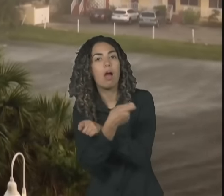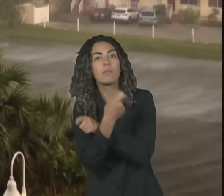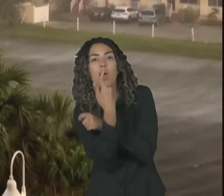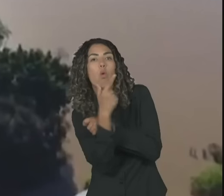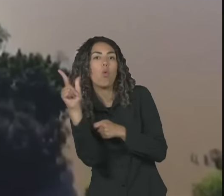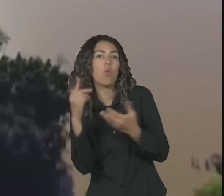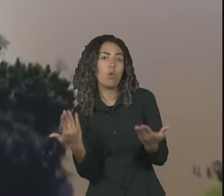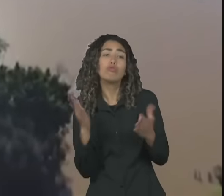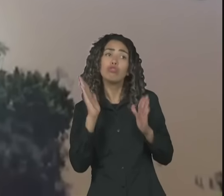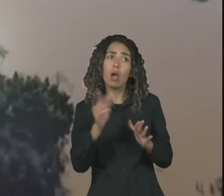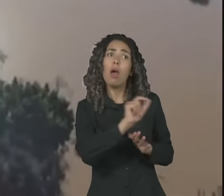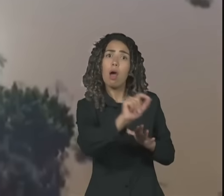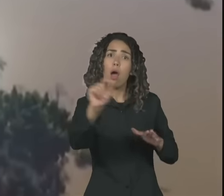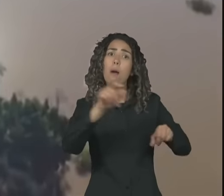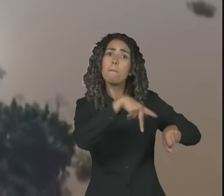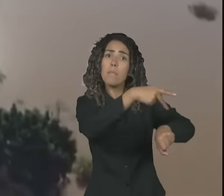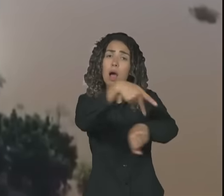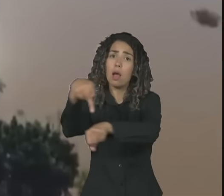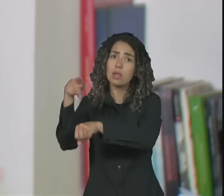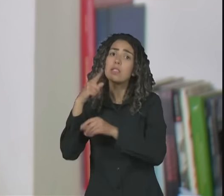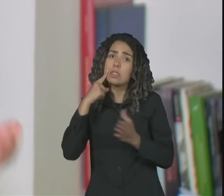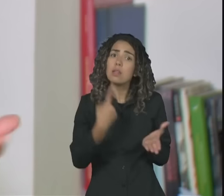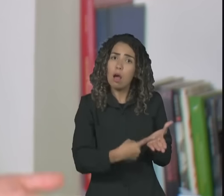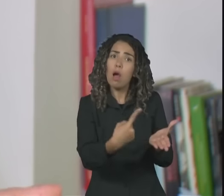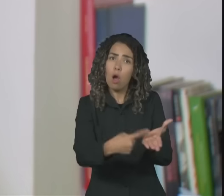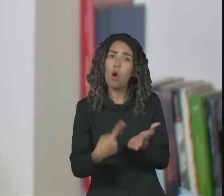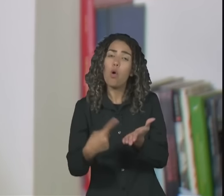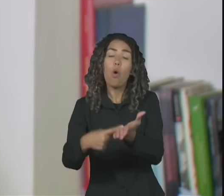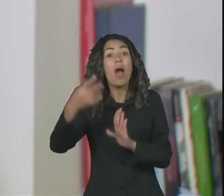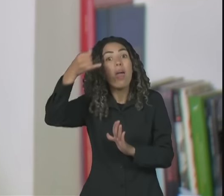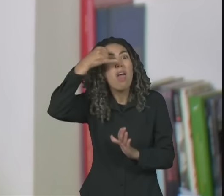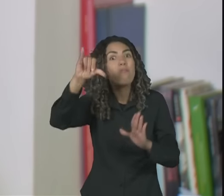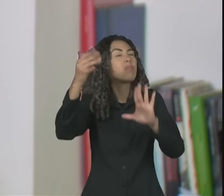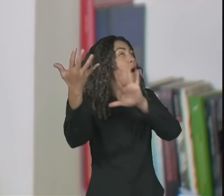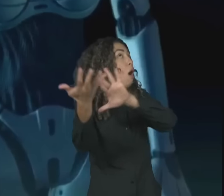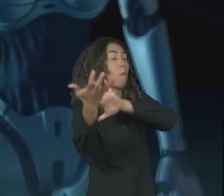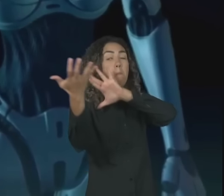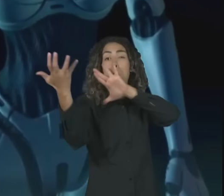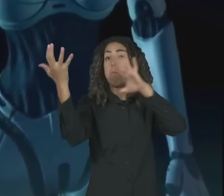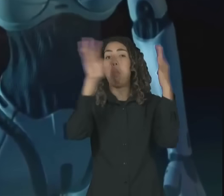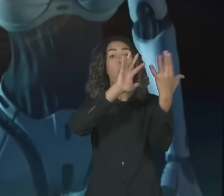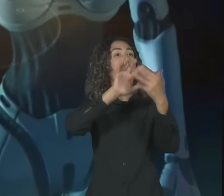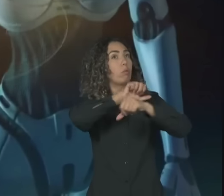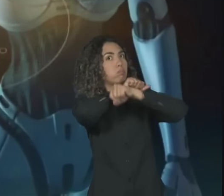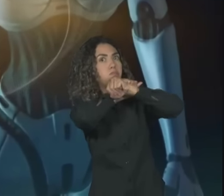tomada proximamente para evitar que a catástrofe climática se agrave.